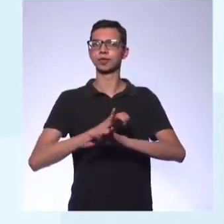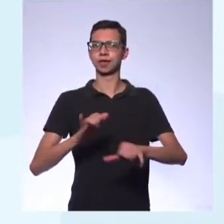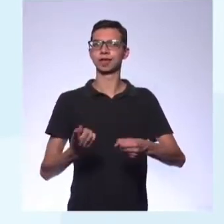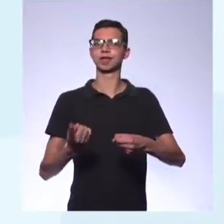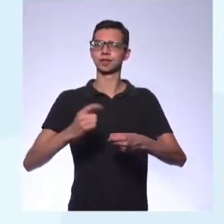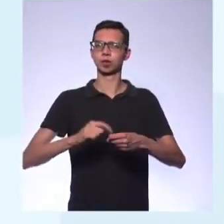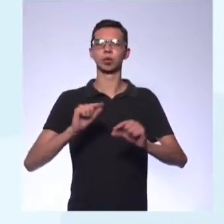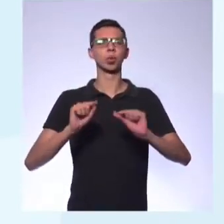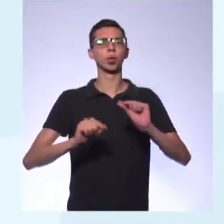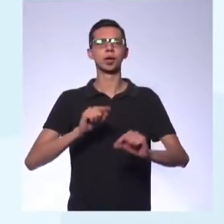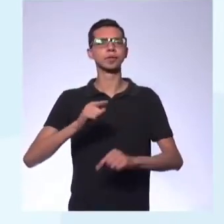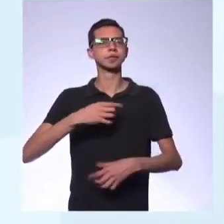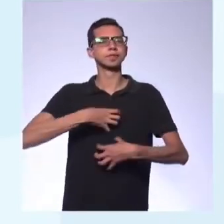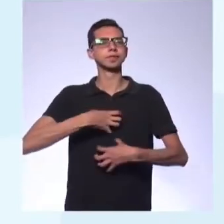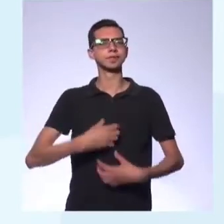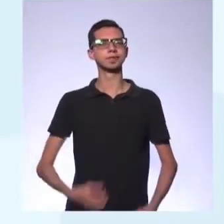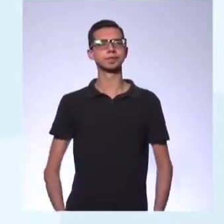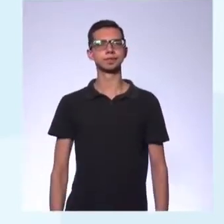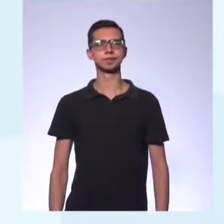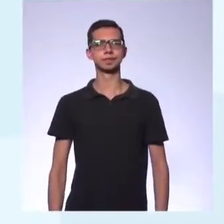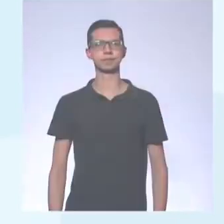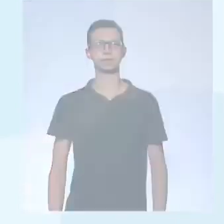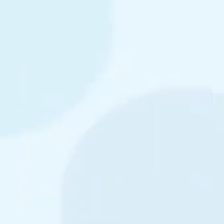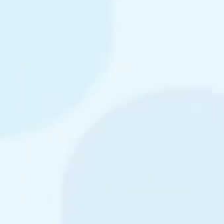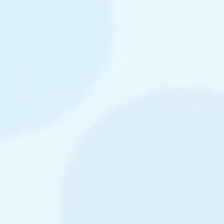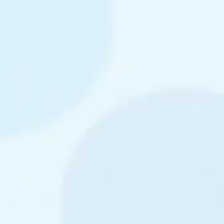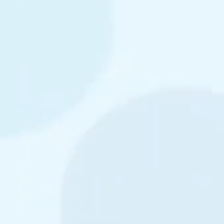Aquilo que te influencia.